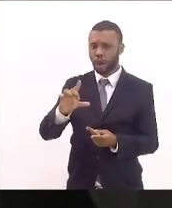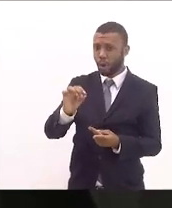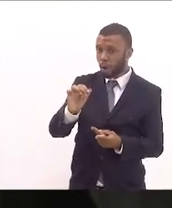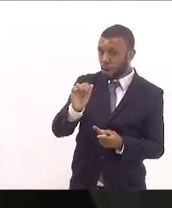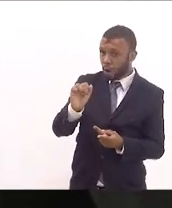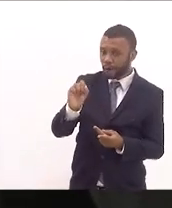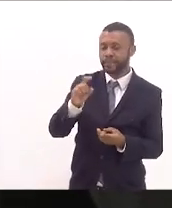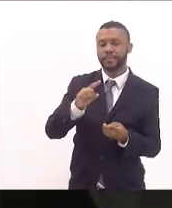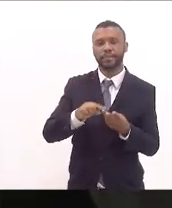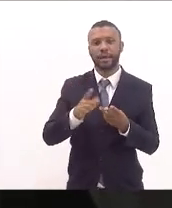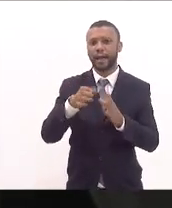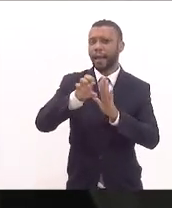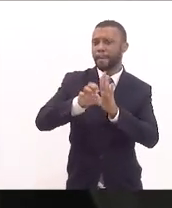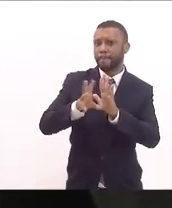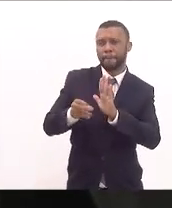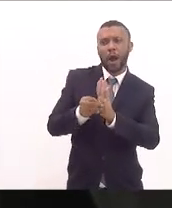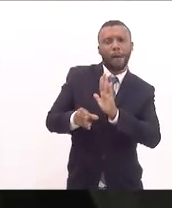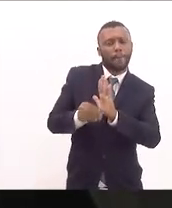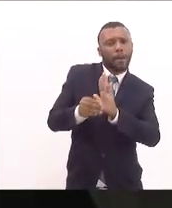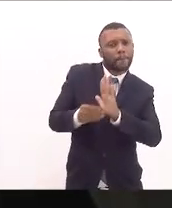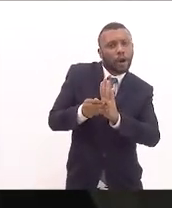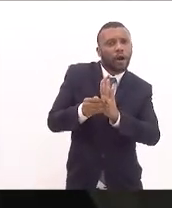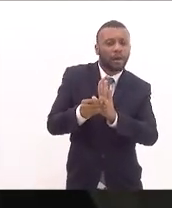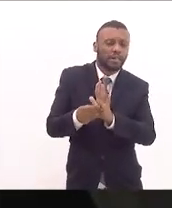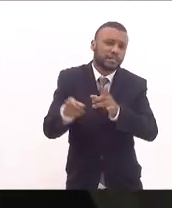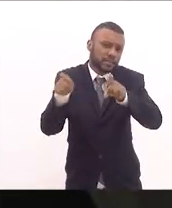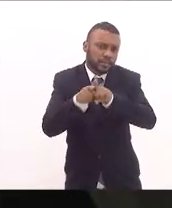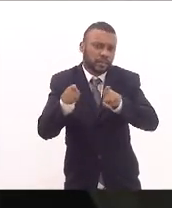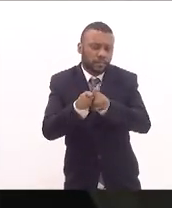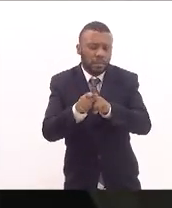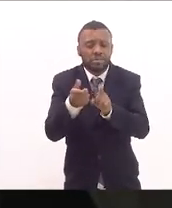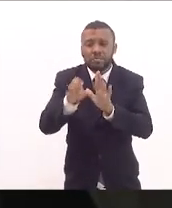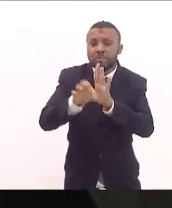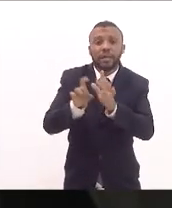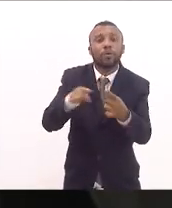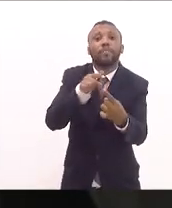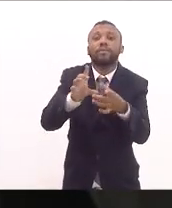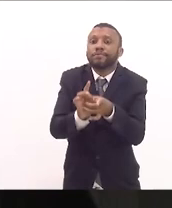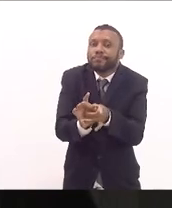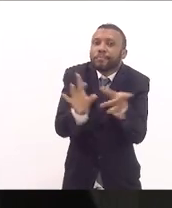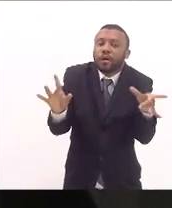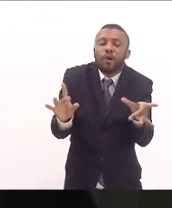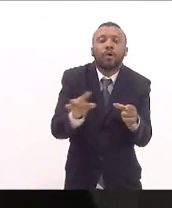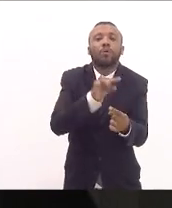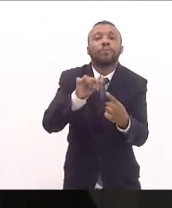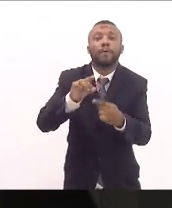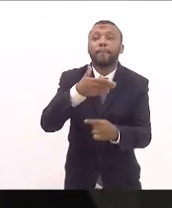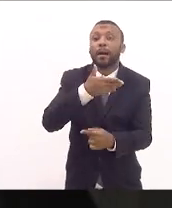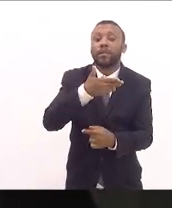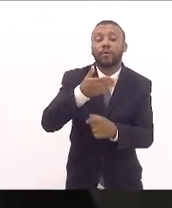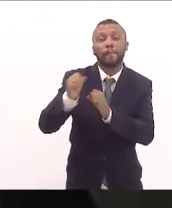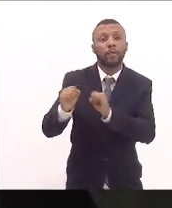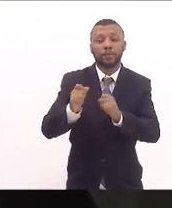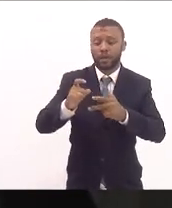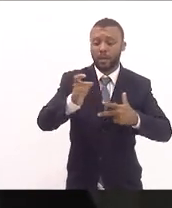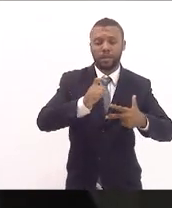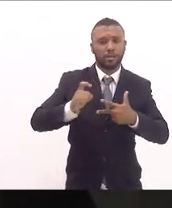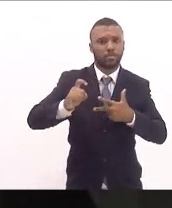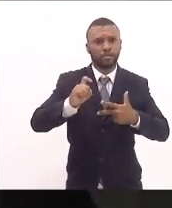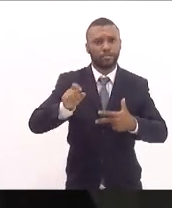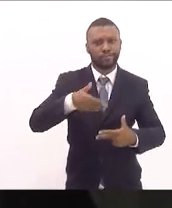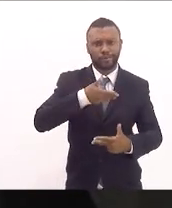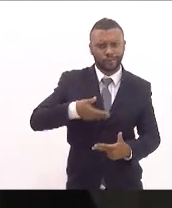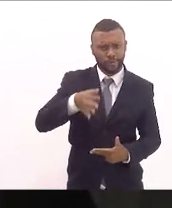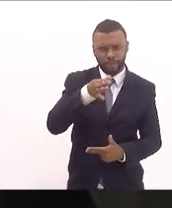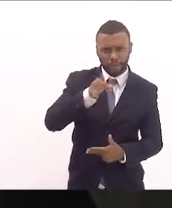nós fazemos emendas às vezes até simplesmente autorizativos para que o poder executivo faça um processo de